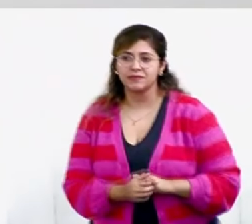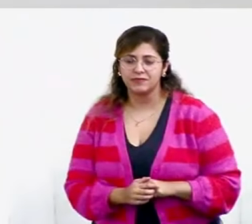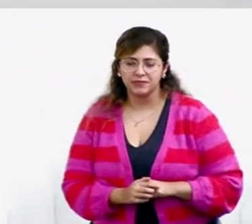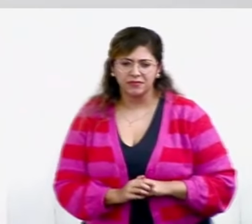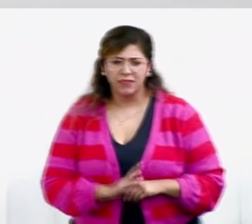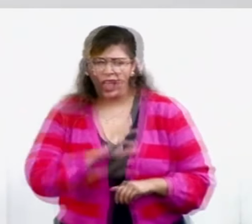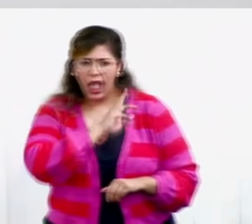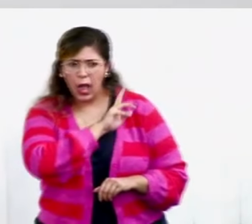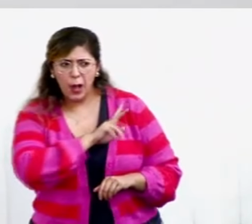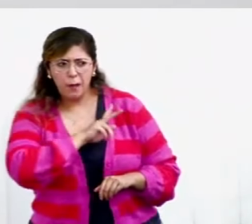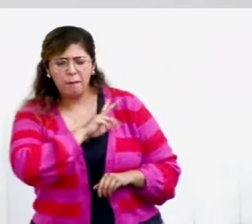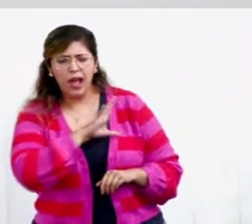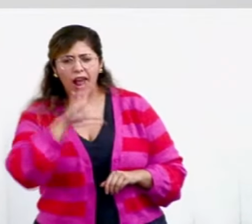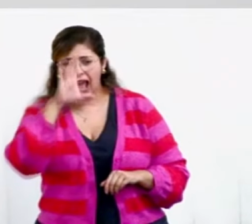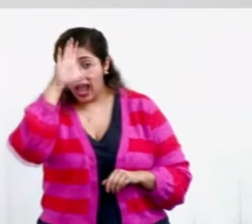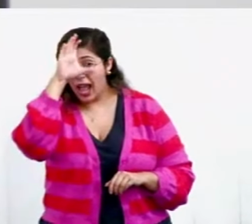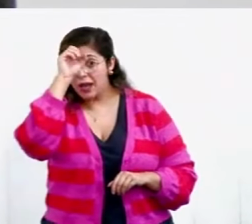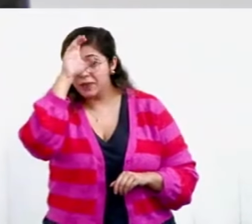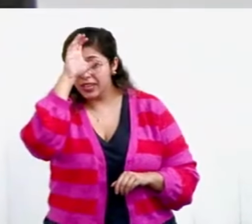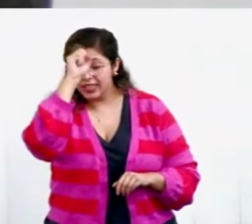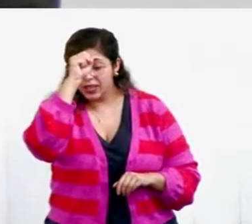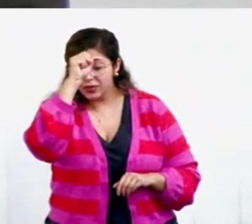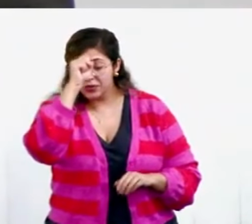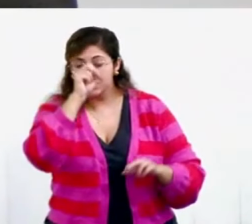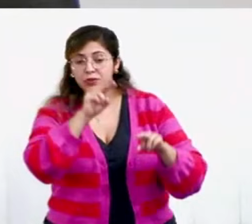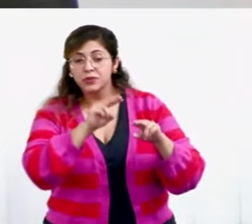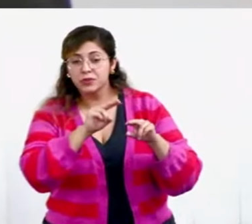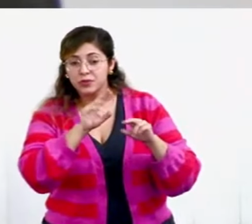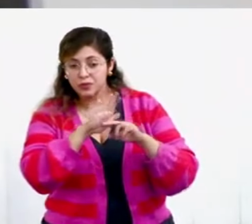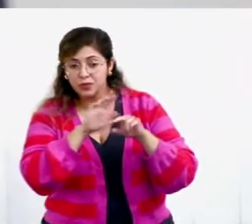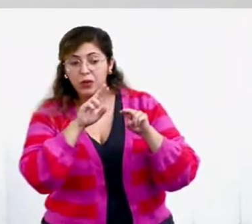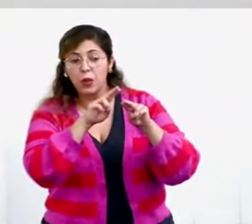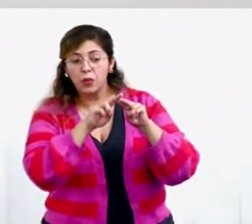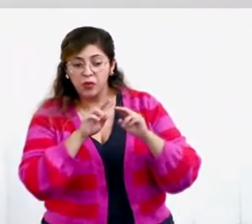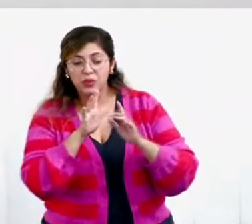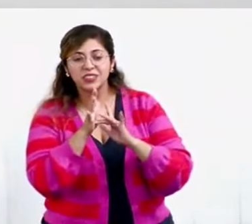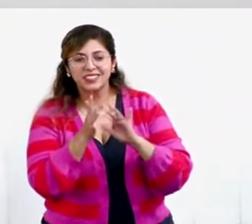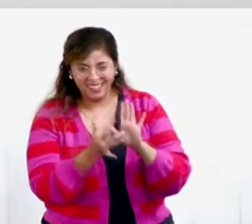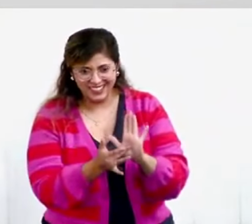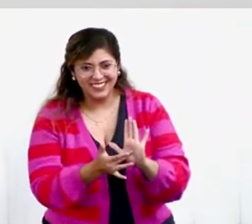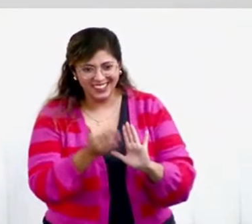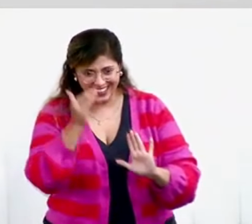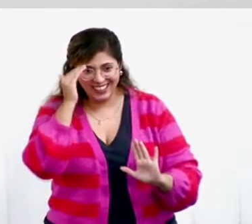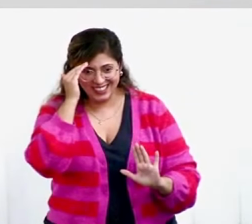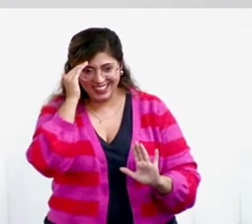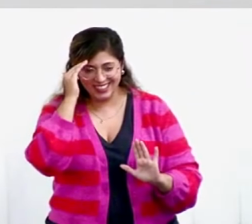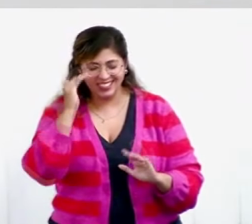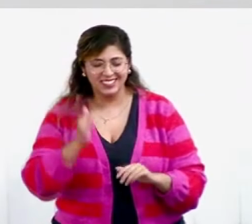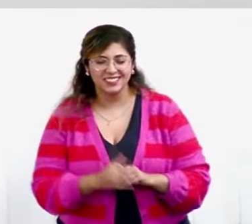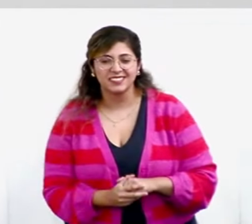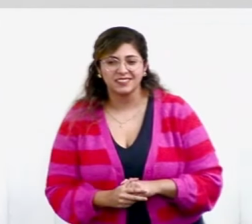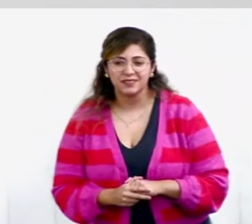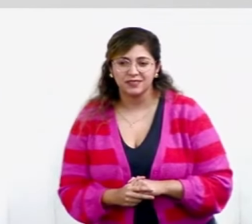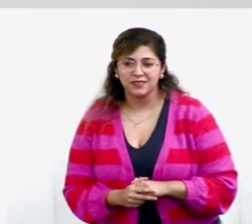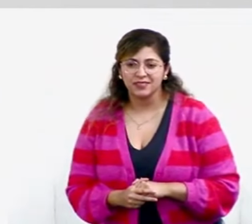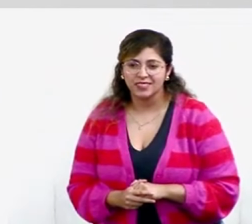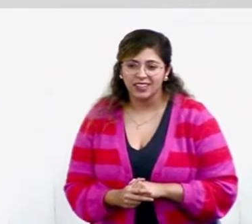eles aprenderam a Cristo. Além disso, ele vai falar que eles